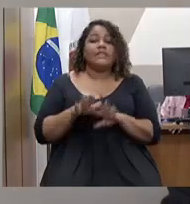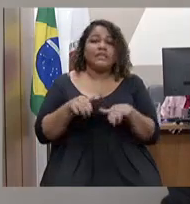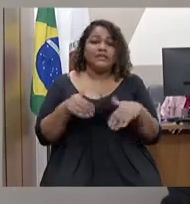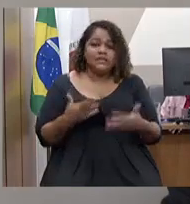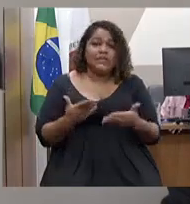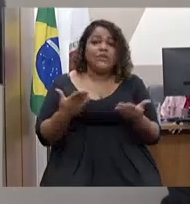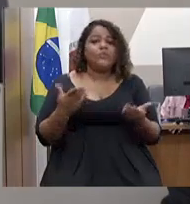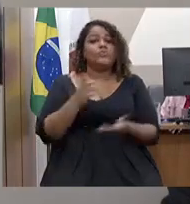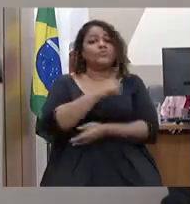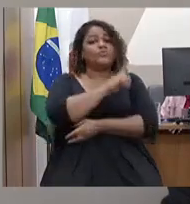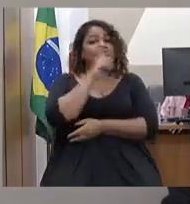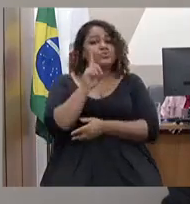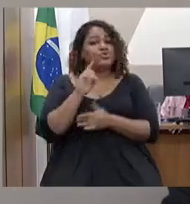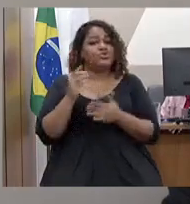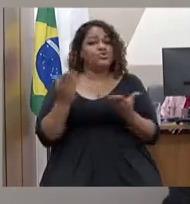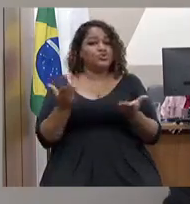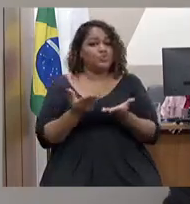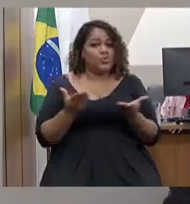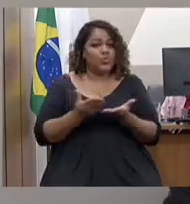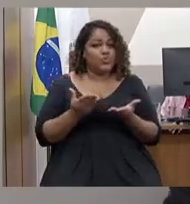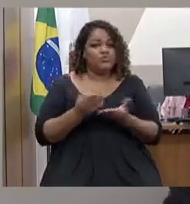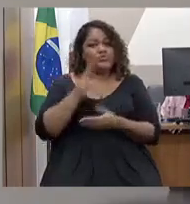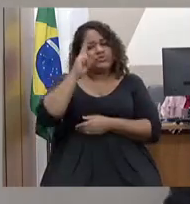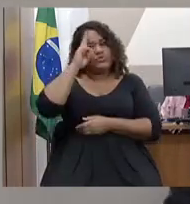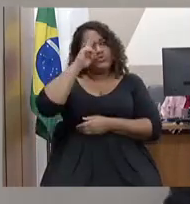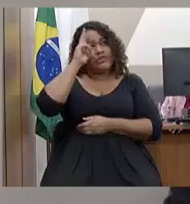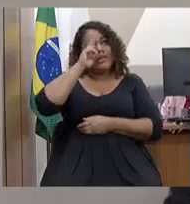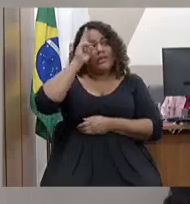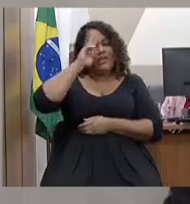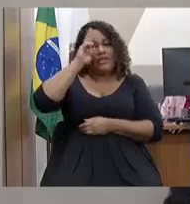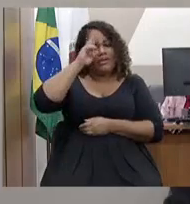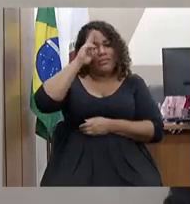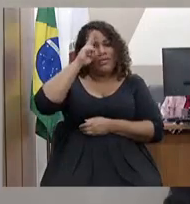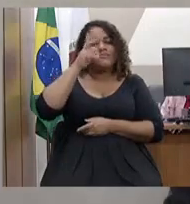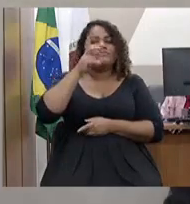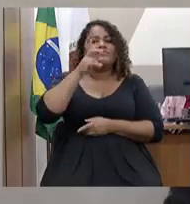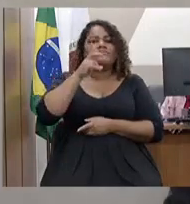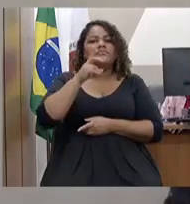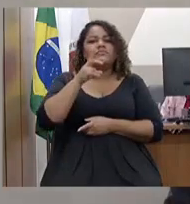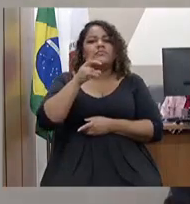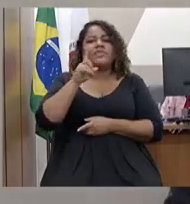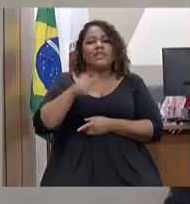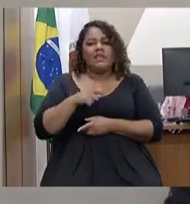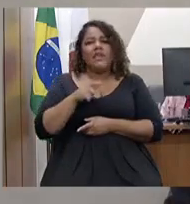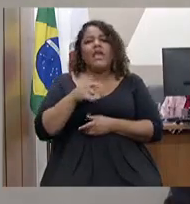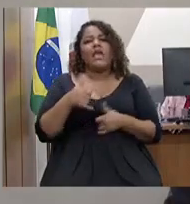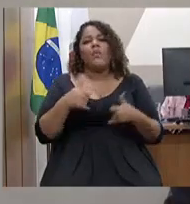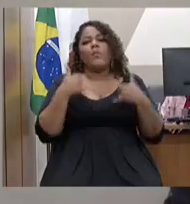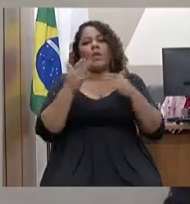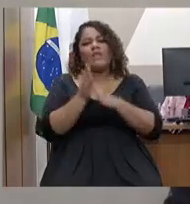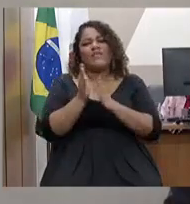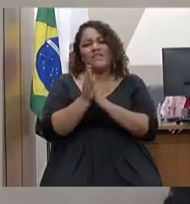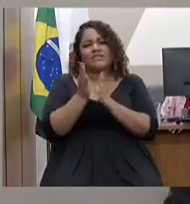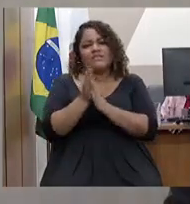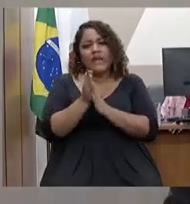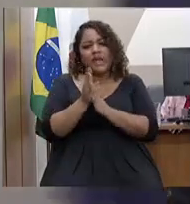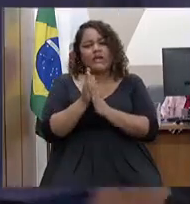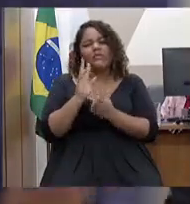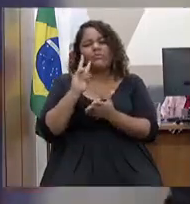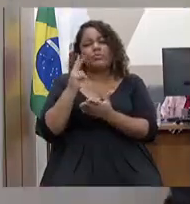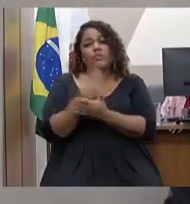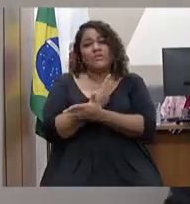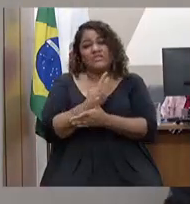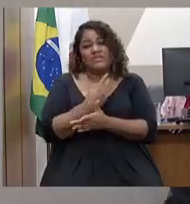né que a gente lembra né que comemora os acidentes de trabalho